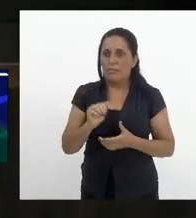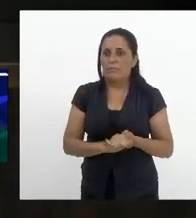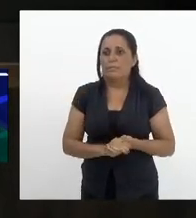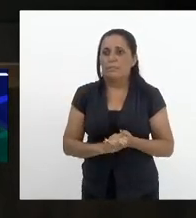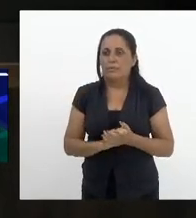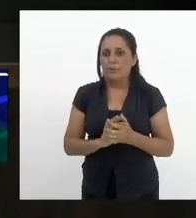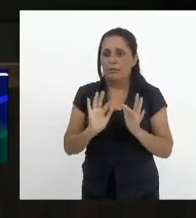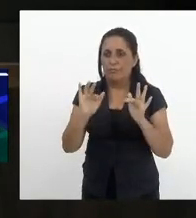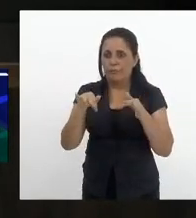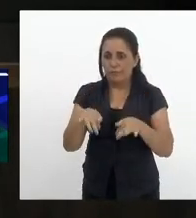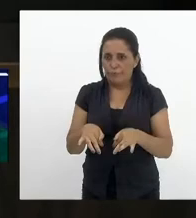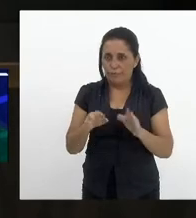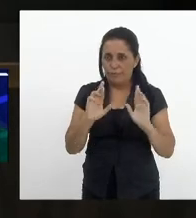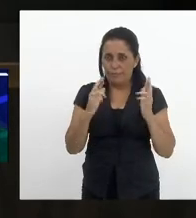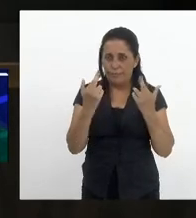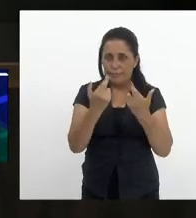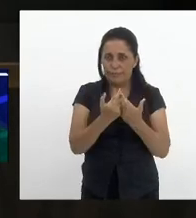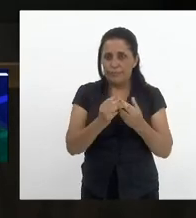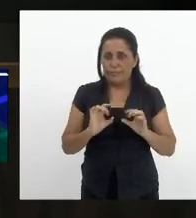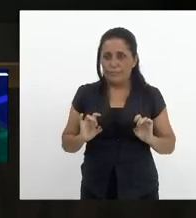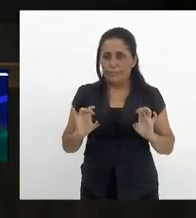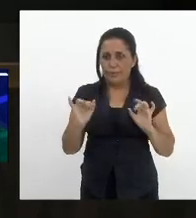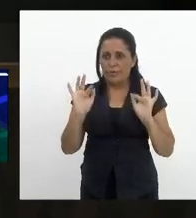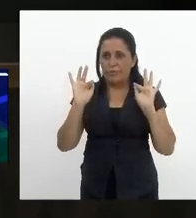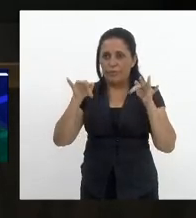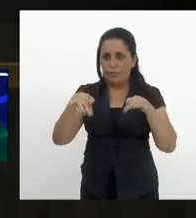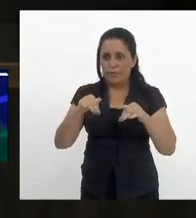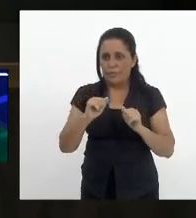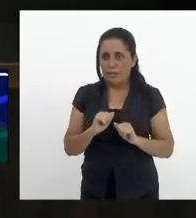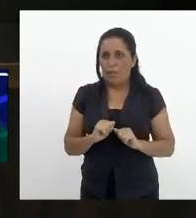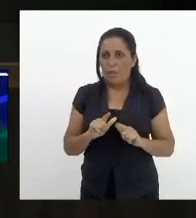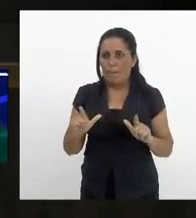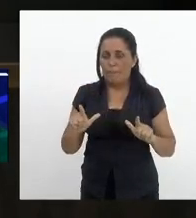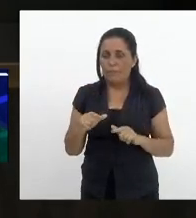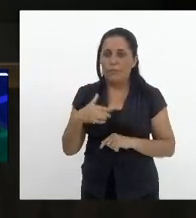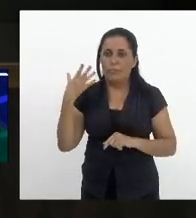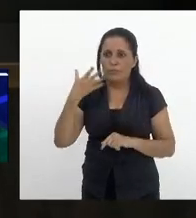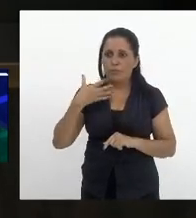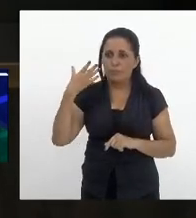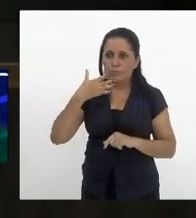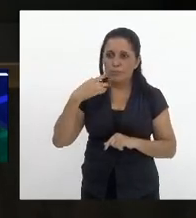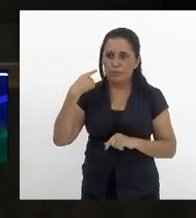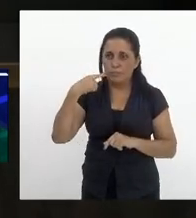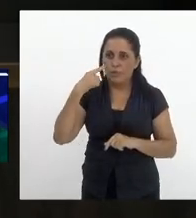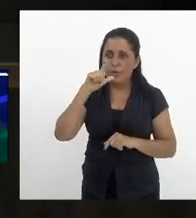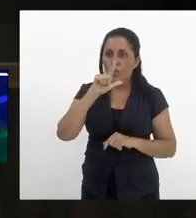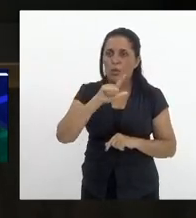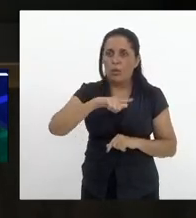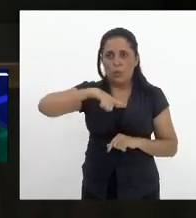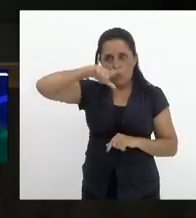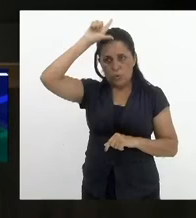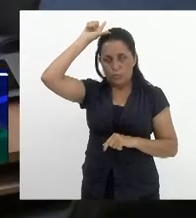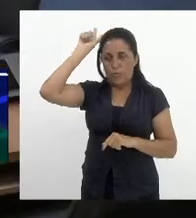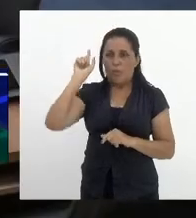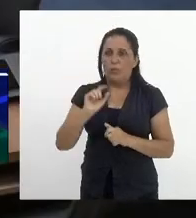extraordinária. Passa-se ao expediente final. O primeiro orador escrito é o nobre deputado Luiz Paulo.